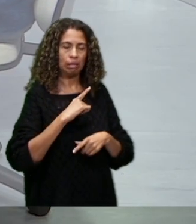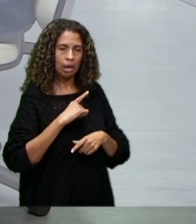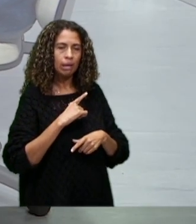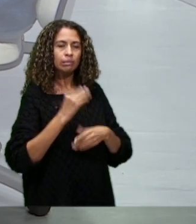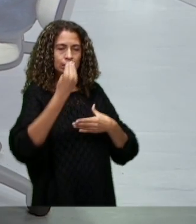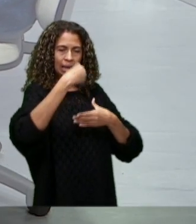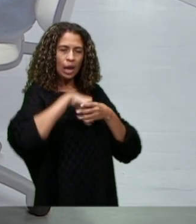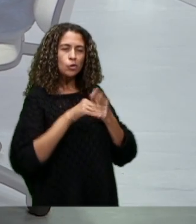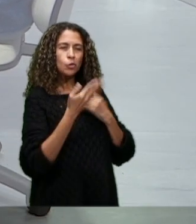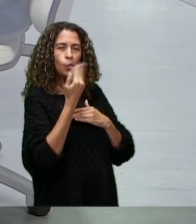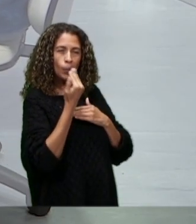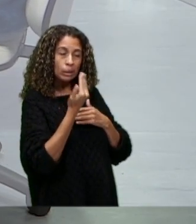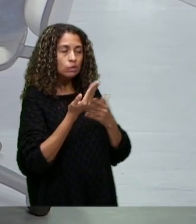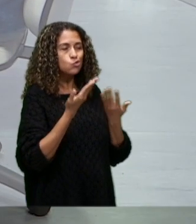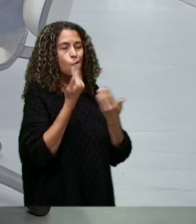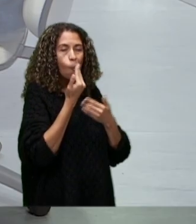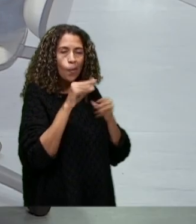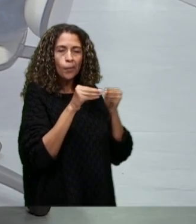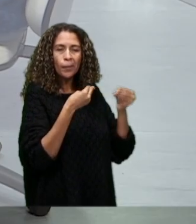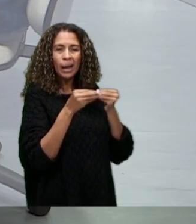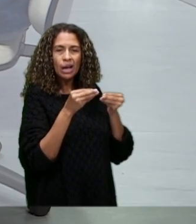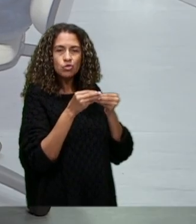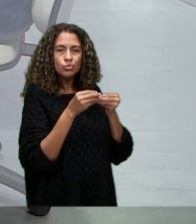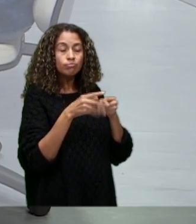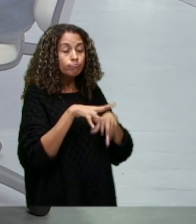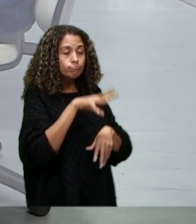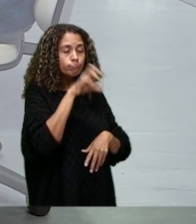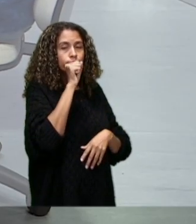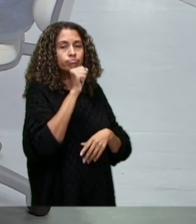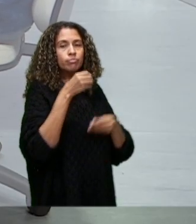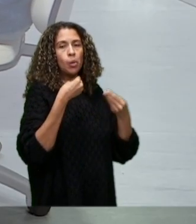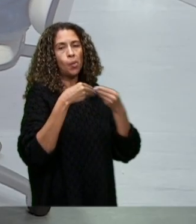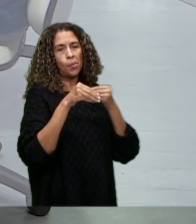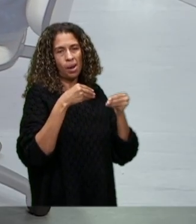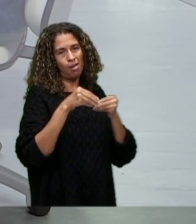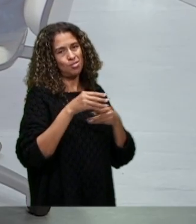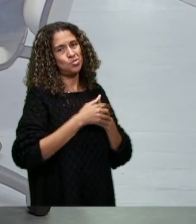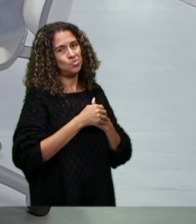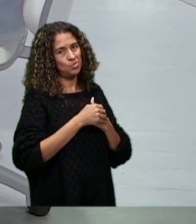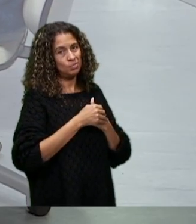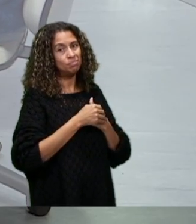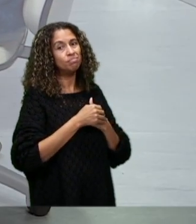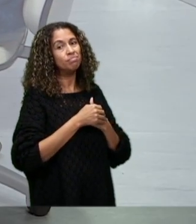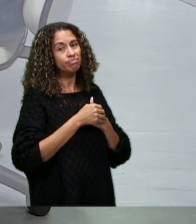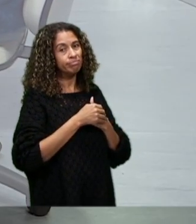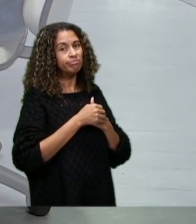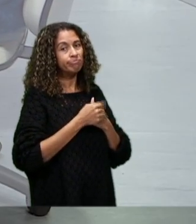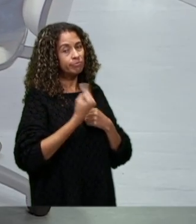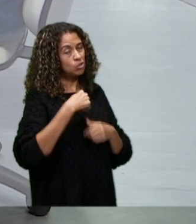acaba consumindo. Isso, então a gente está respirando esse microplástico,